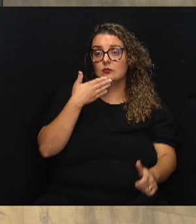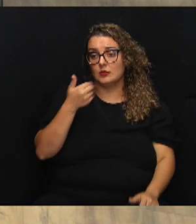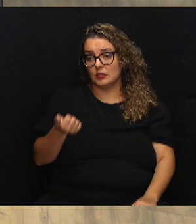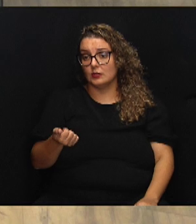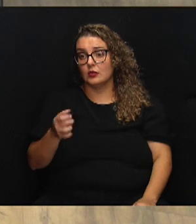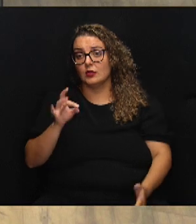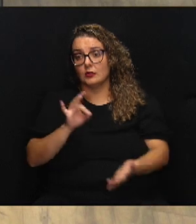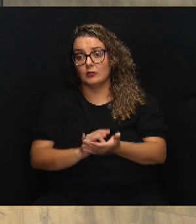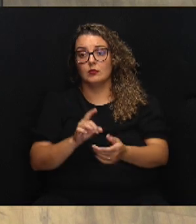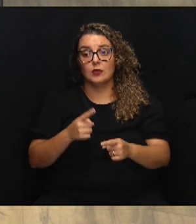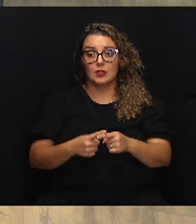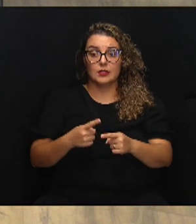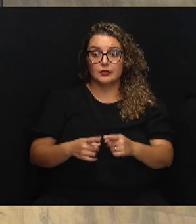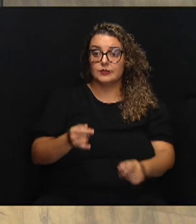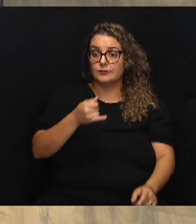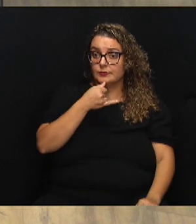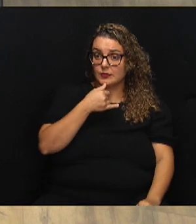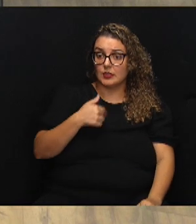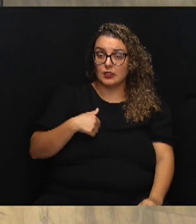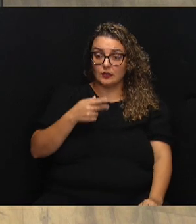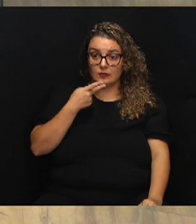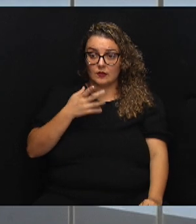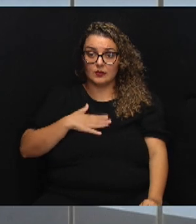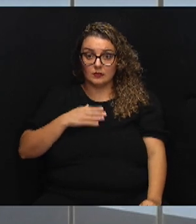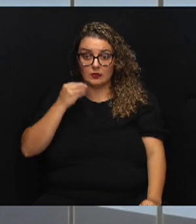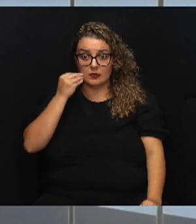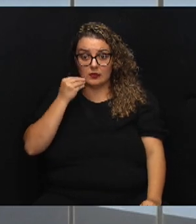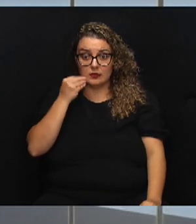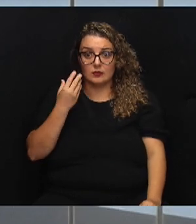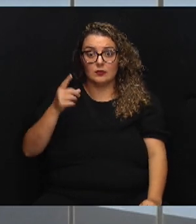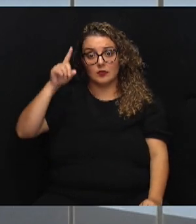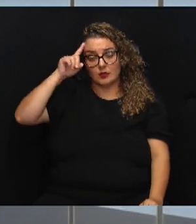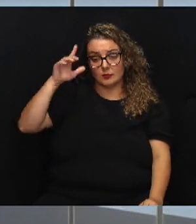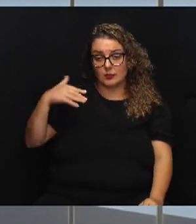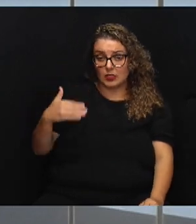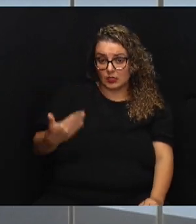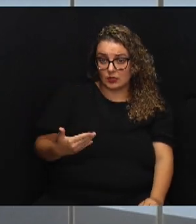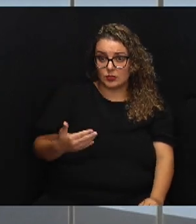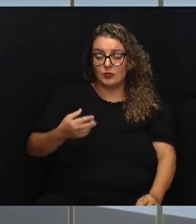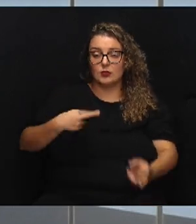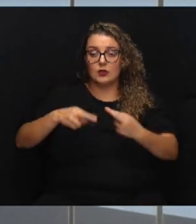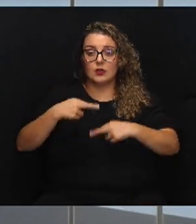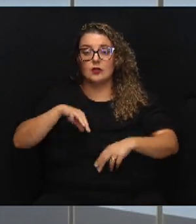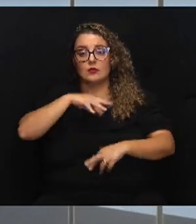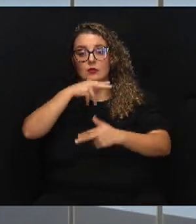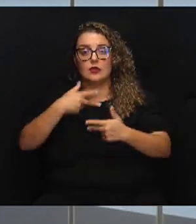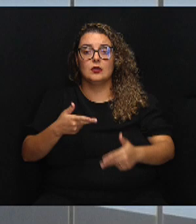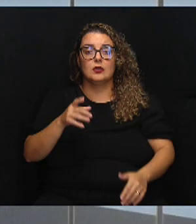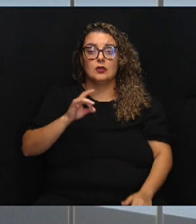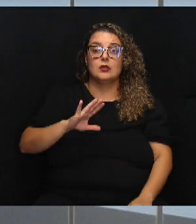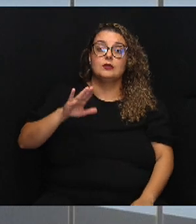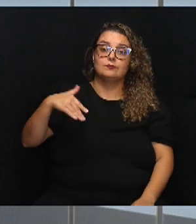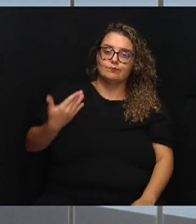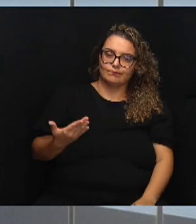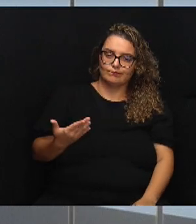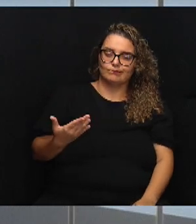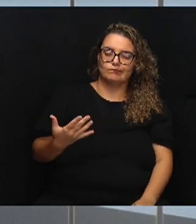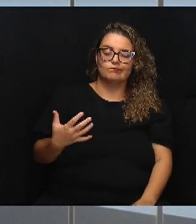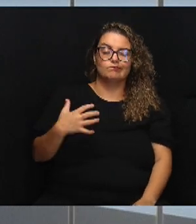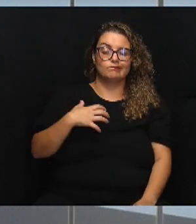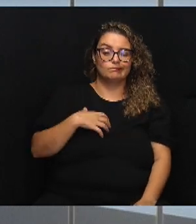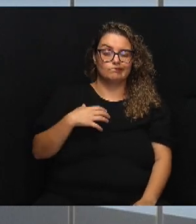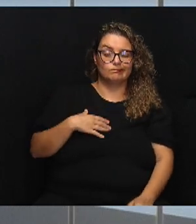porque infelizmente, assim, eu estou dizendo da minha experiência, tá, no dia a dia de causa animal. É só quando dói realmente no bolso,